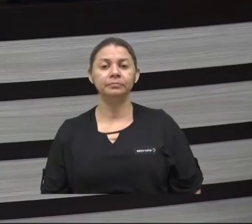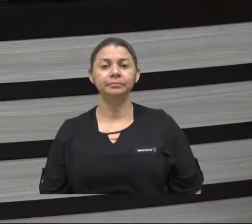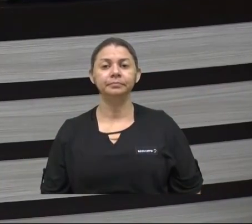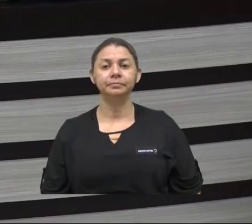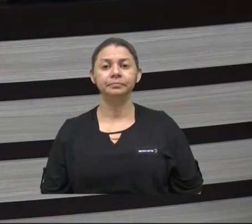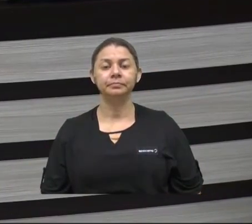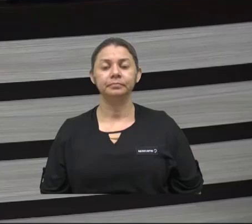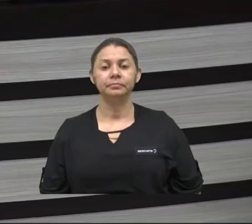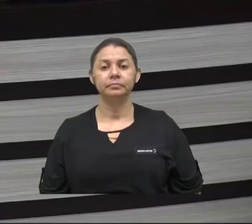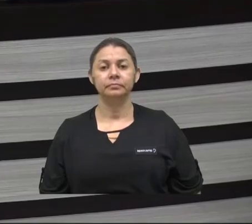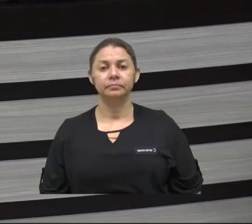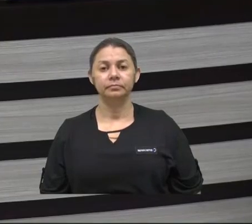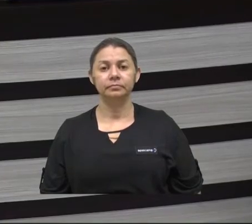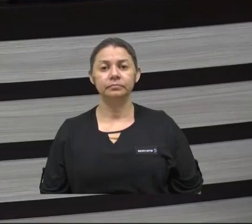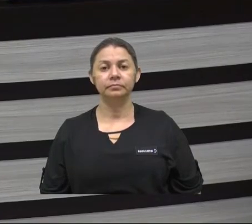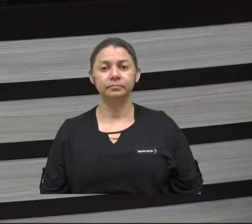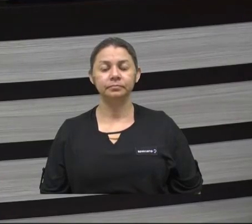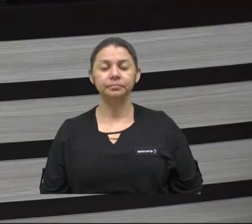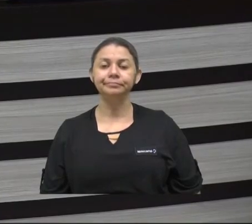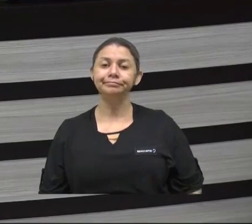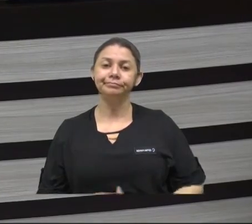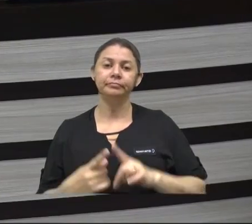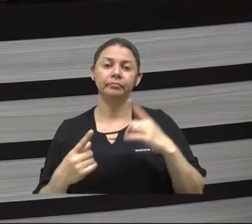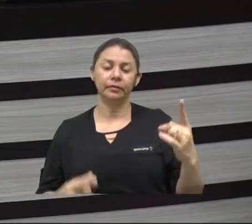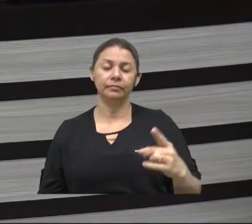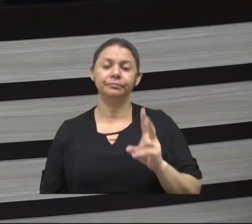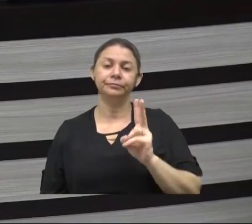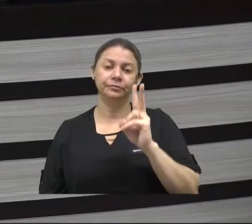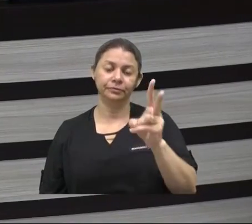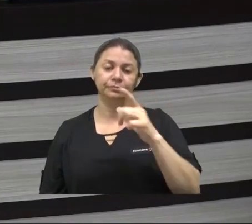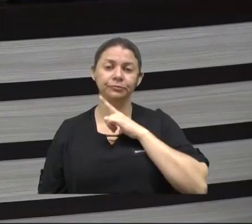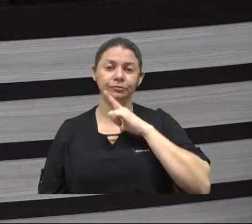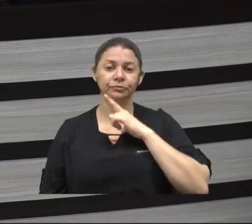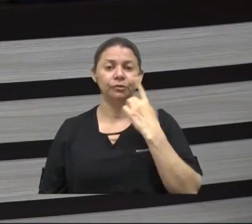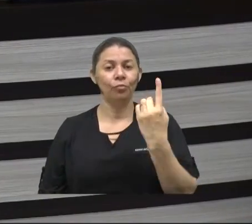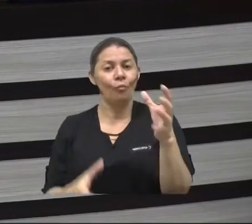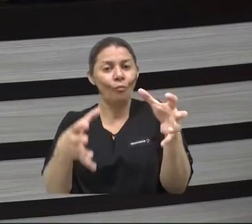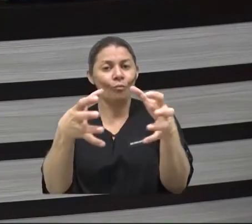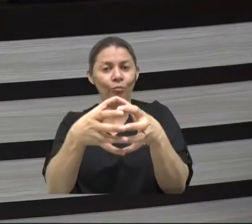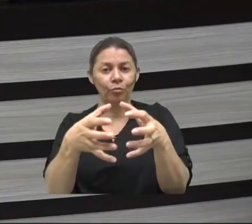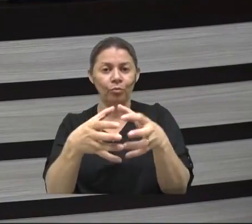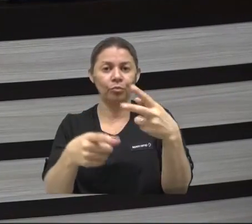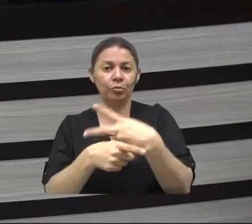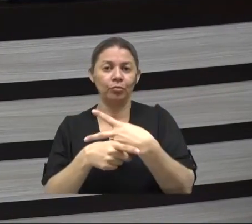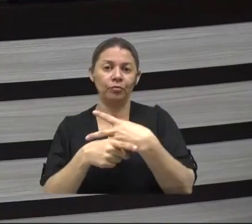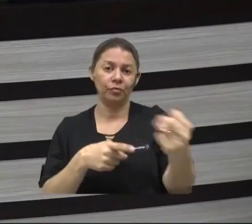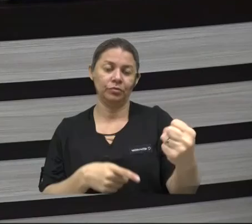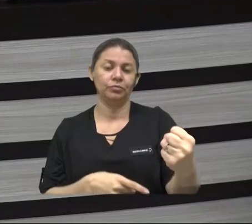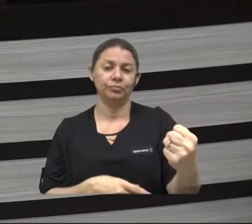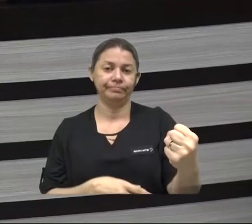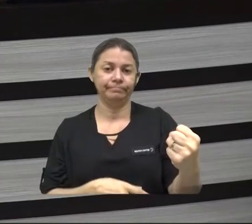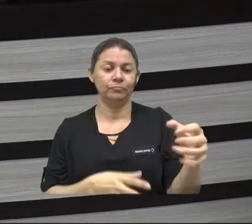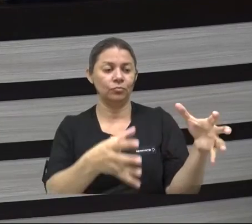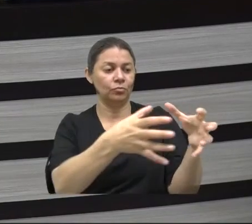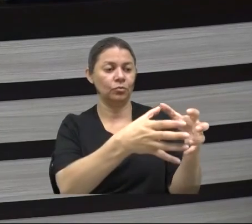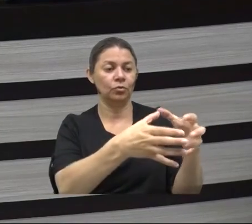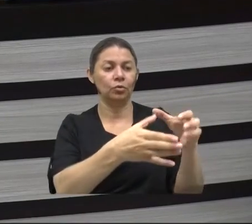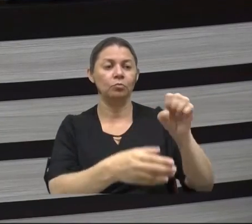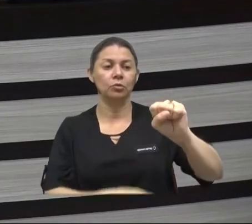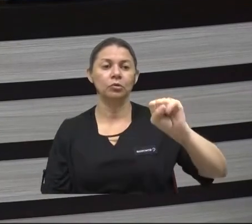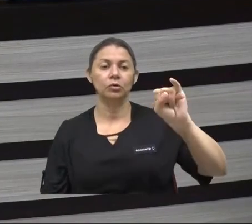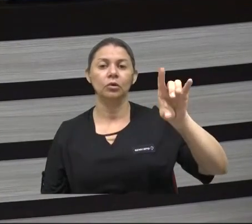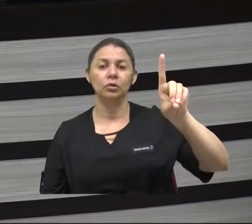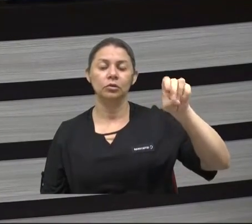Mas sempre tem um lado vencedor. E o vencedor foi Sidney Pascotto. Que você tenha muita sorte. A partir